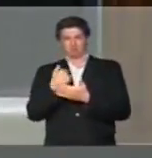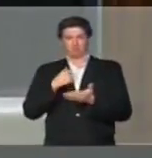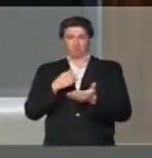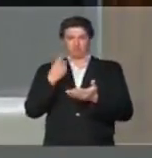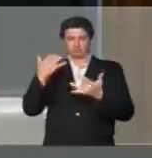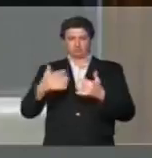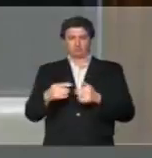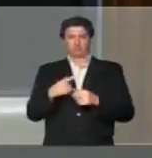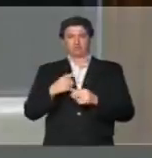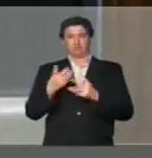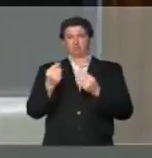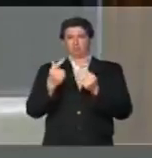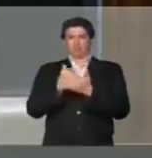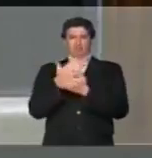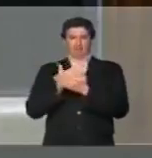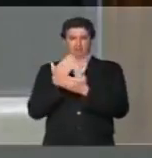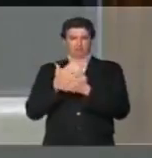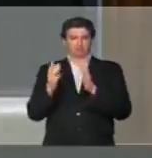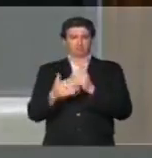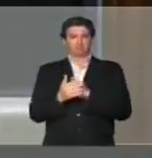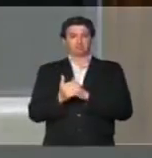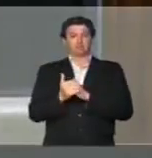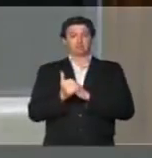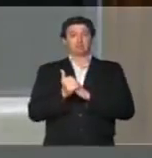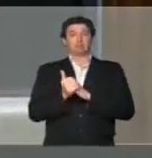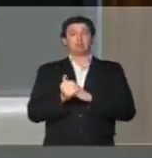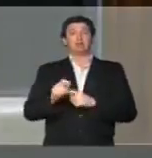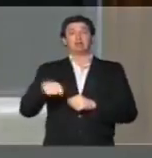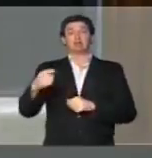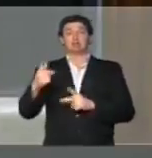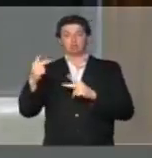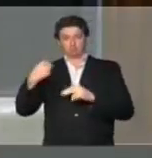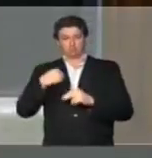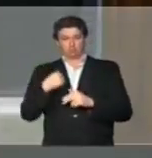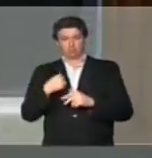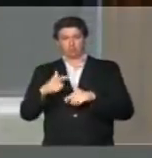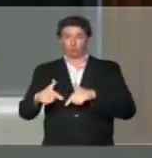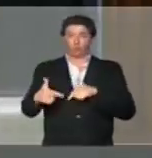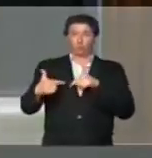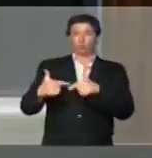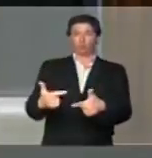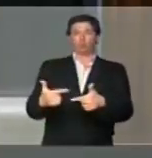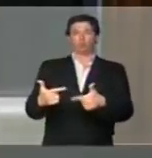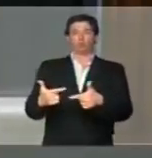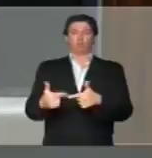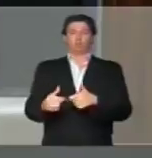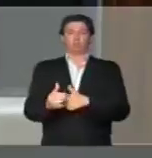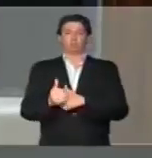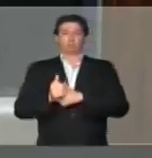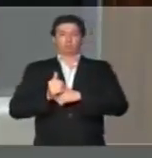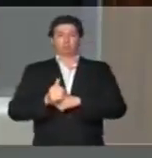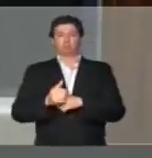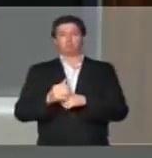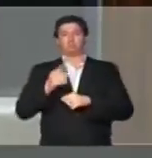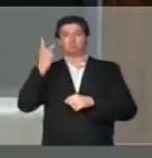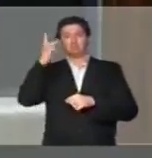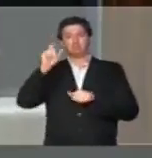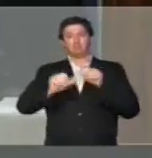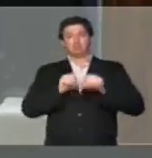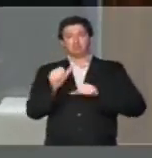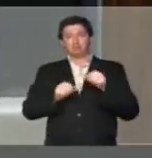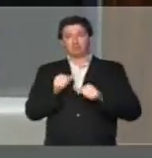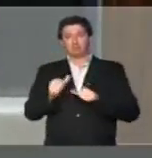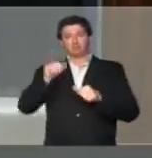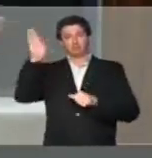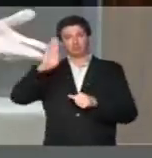ele tem 100 e tantas páginas, mas quem como eu, que se engajou na luta por mudanças